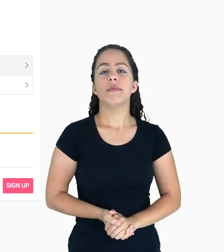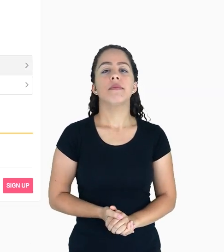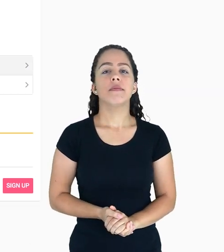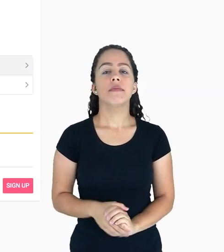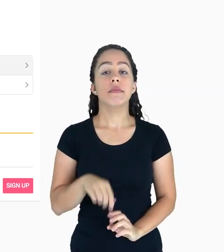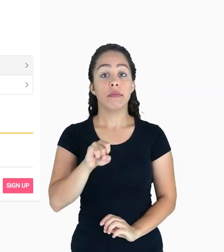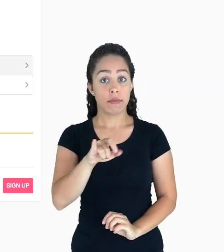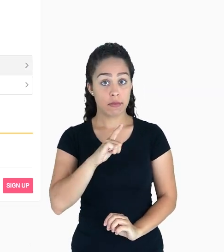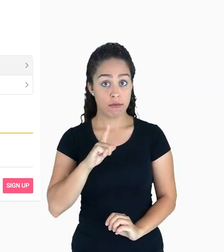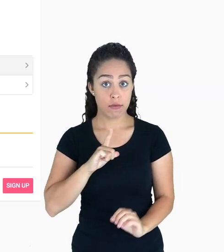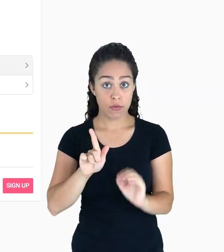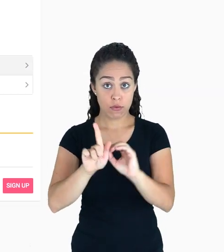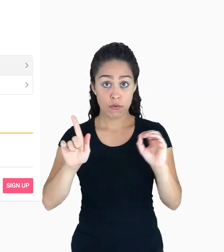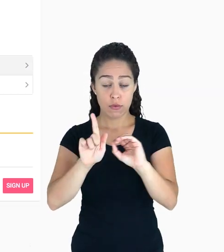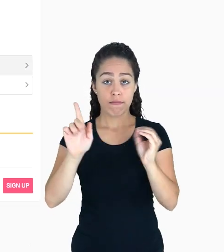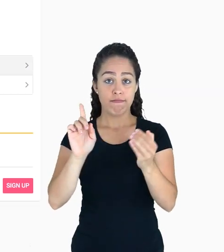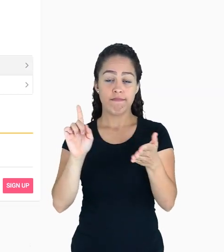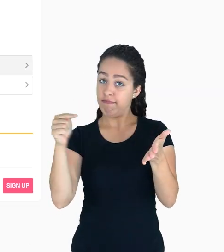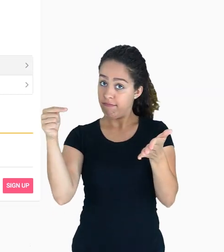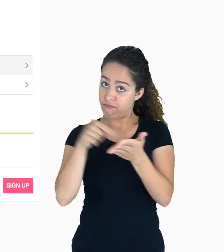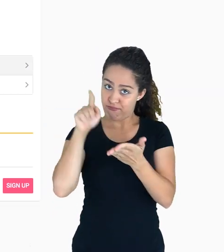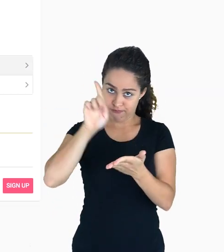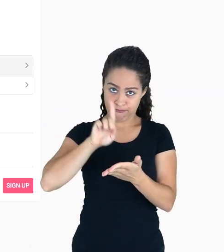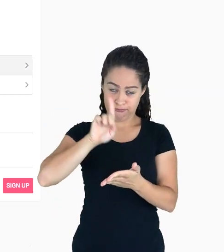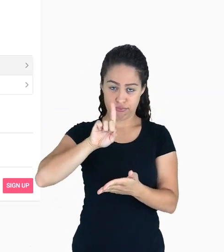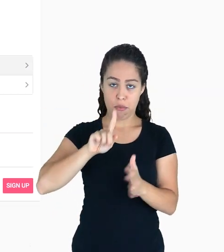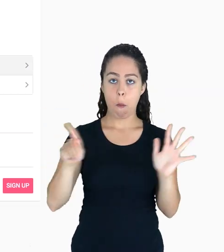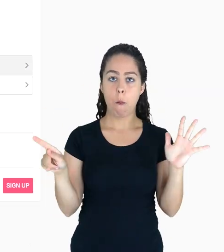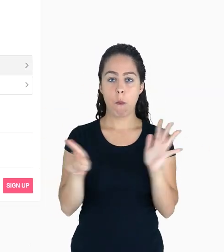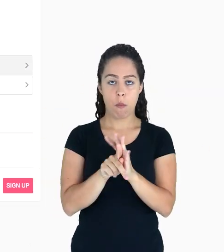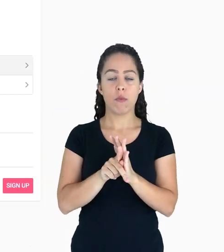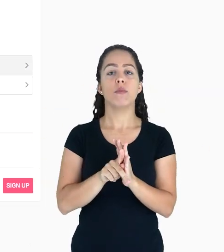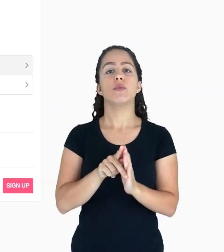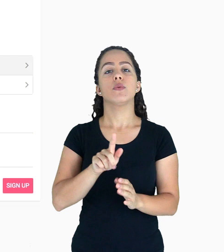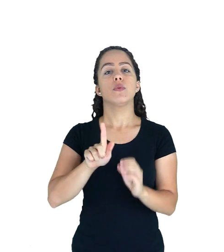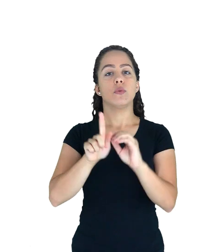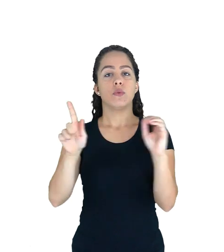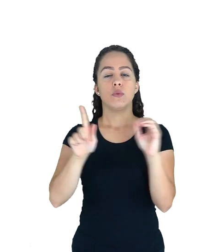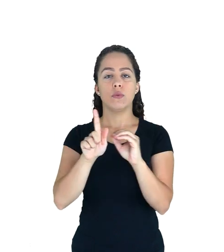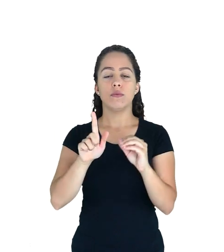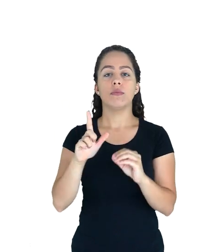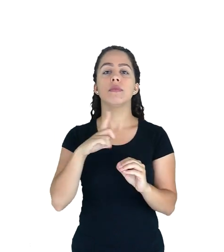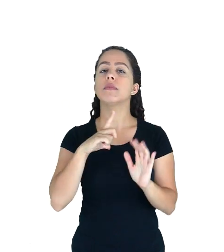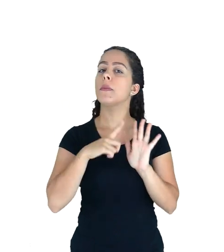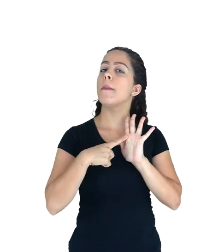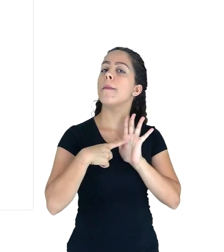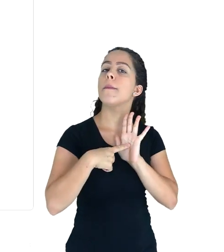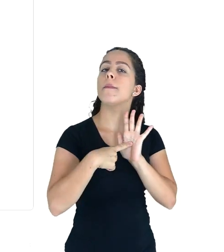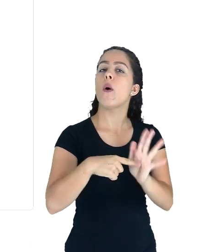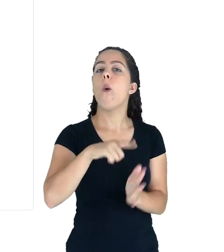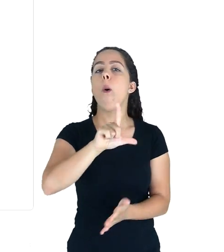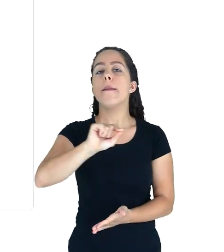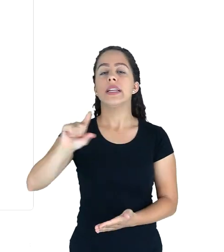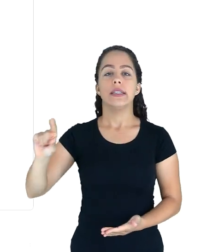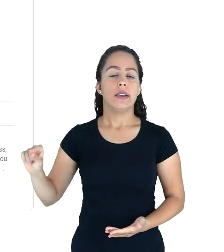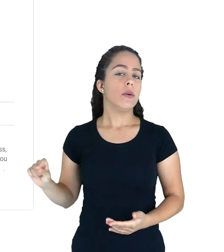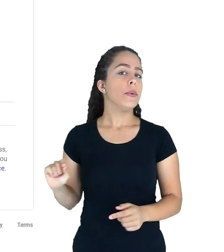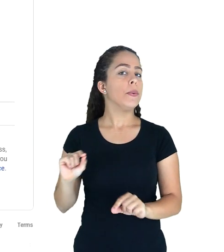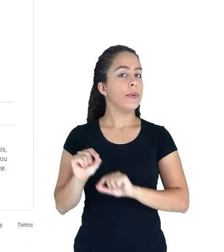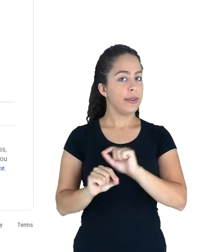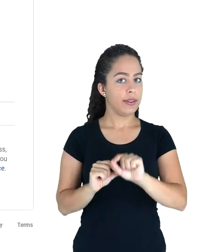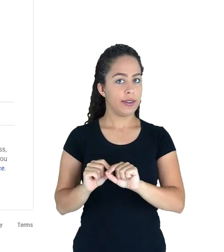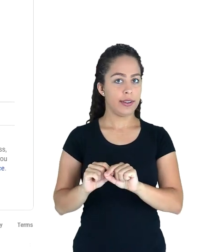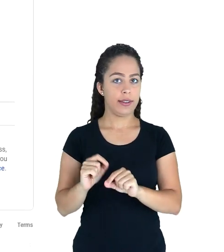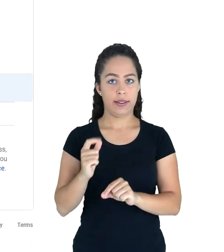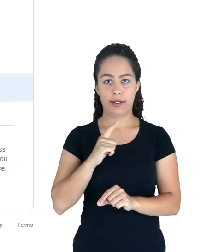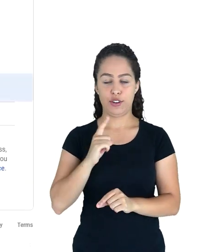tem uma conta do Google, clica ali na conta do Google. Já aparece aqui uma opção, que é a opção que a gente